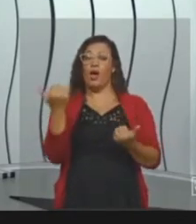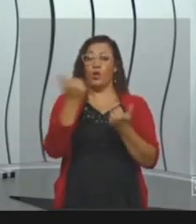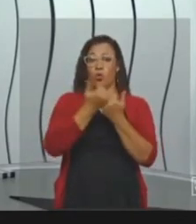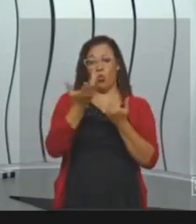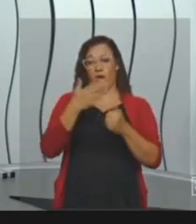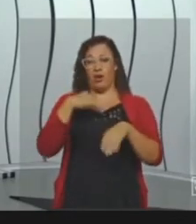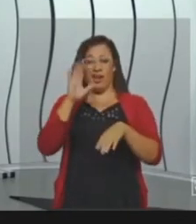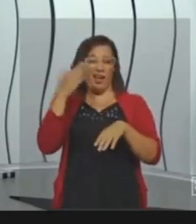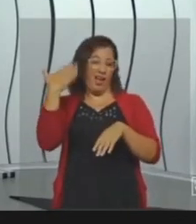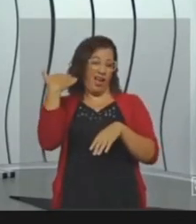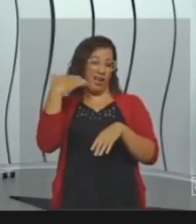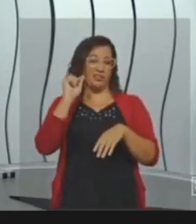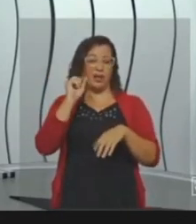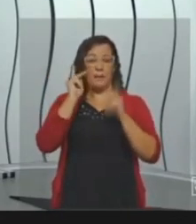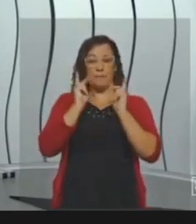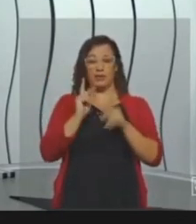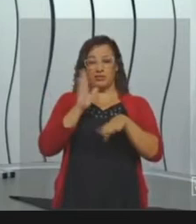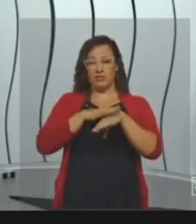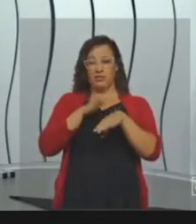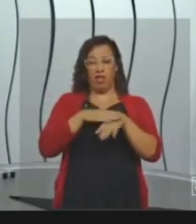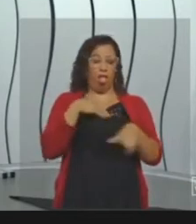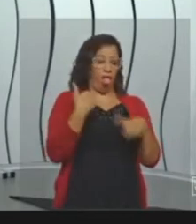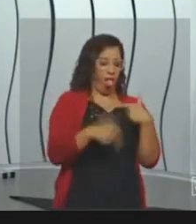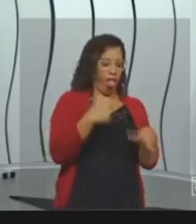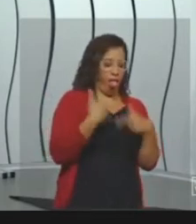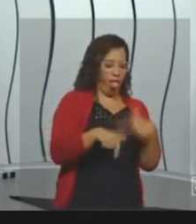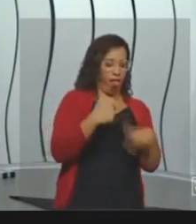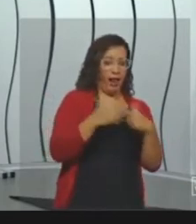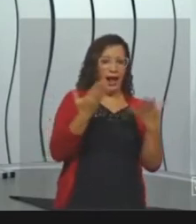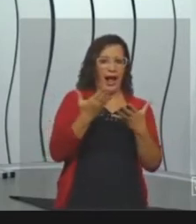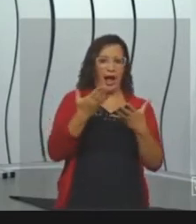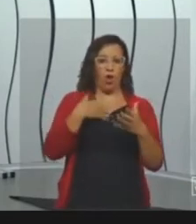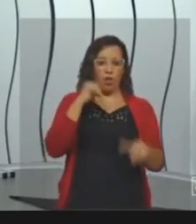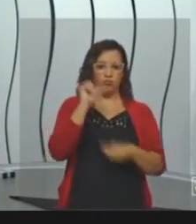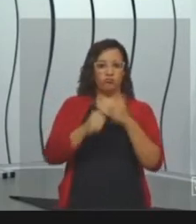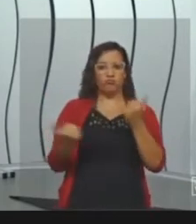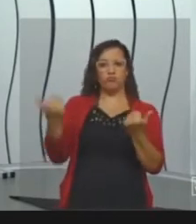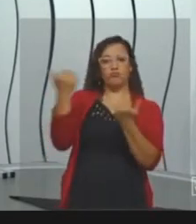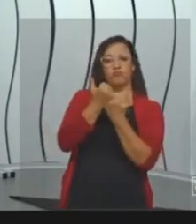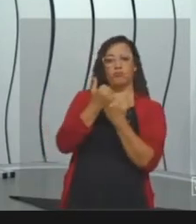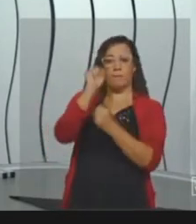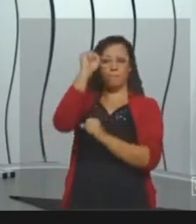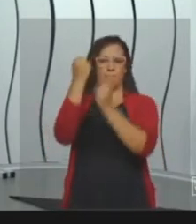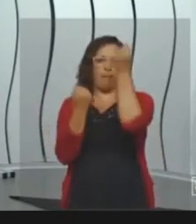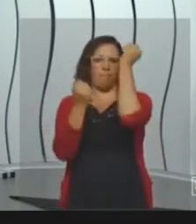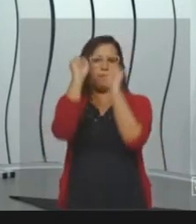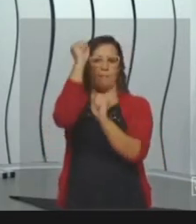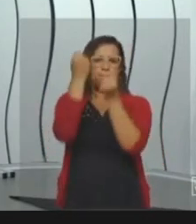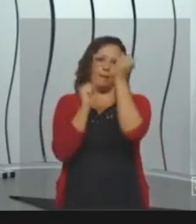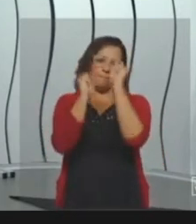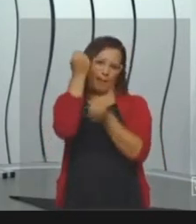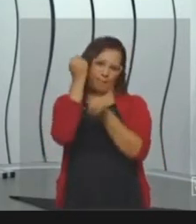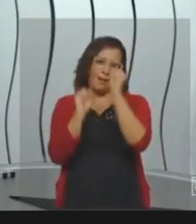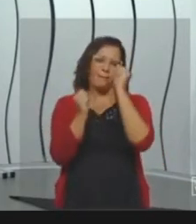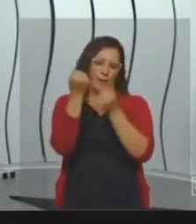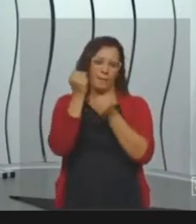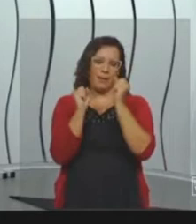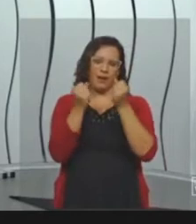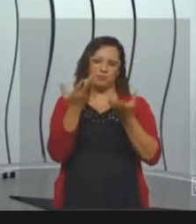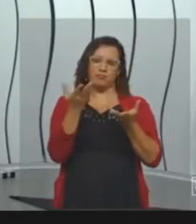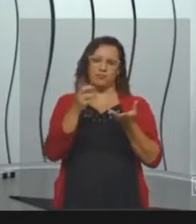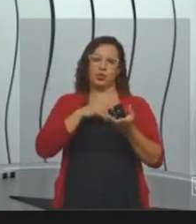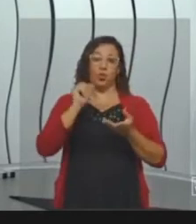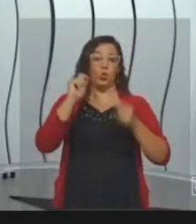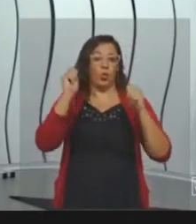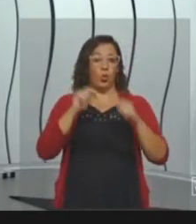trabalho manual. Por um lado, esse advento da indústria aumentou muito a capacidade